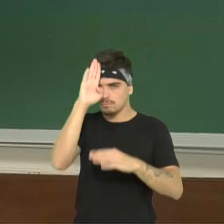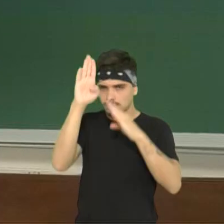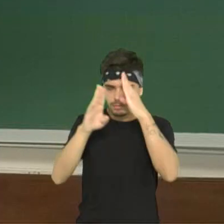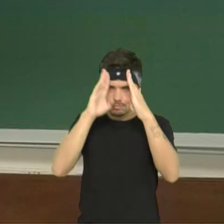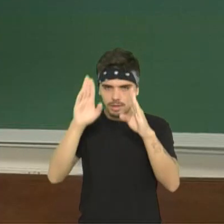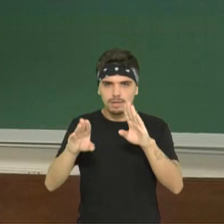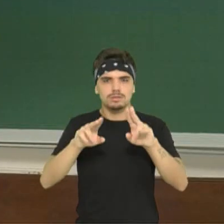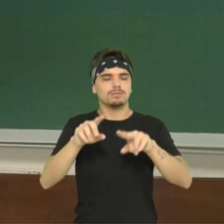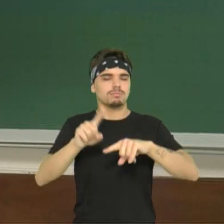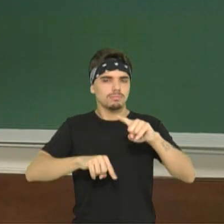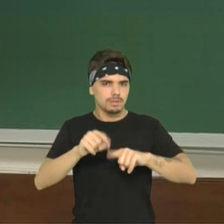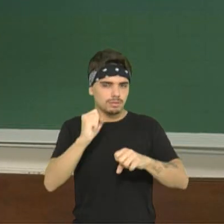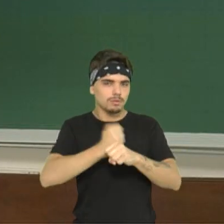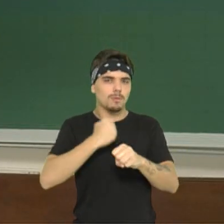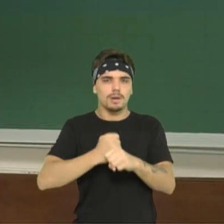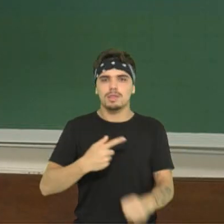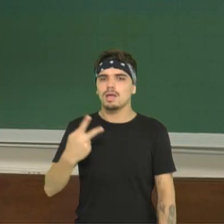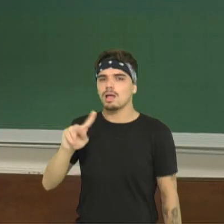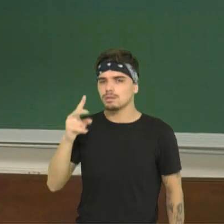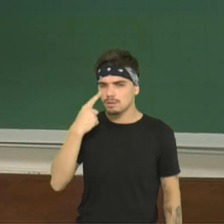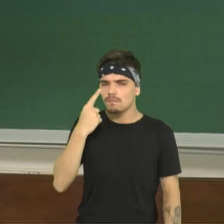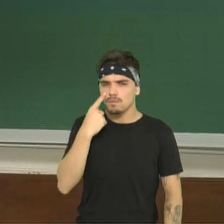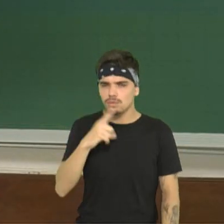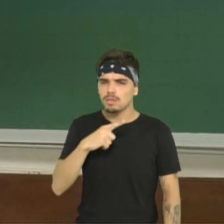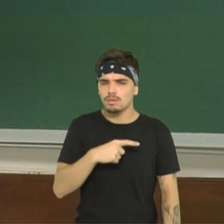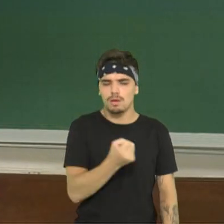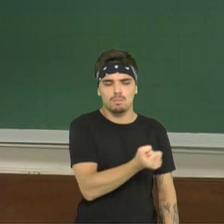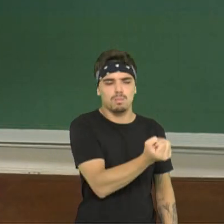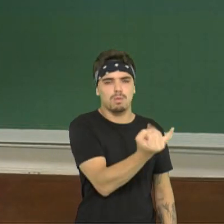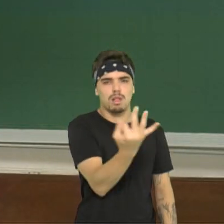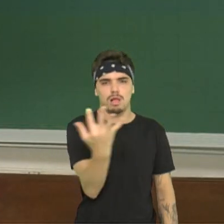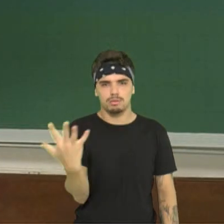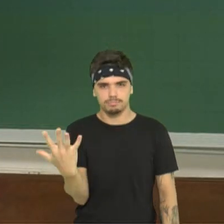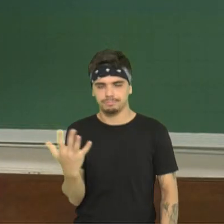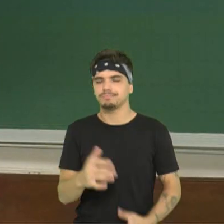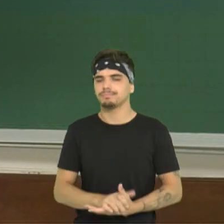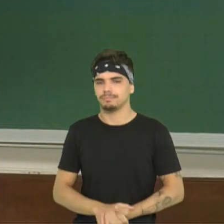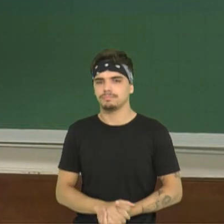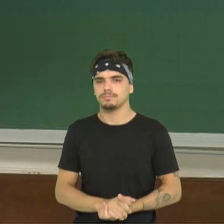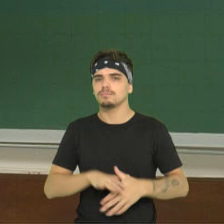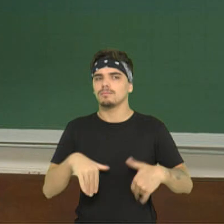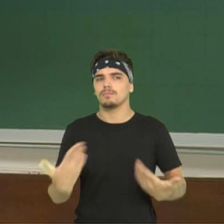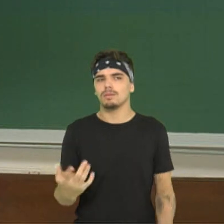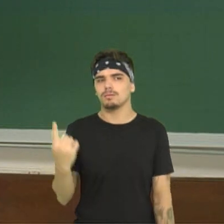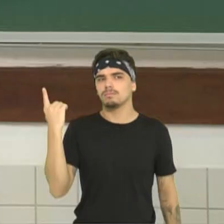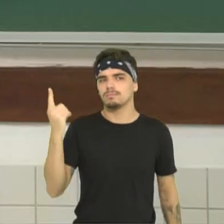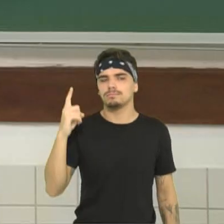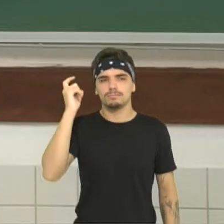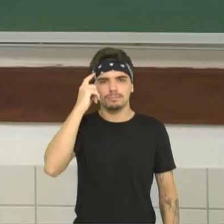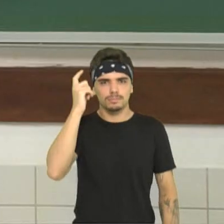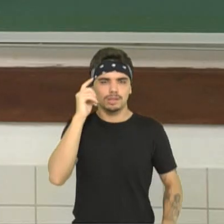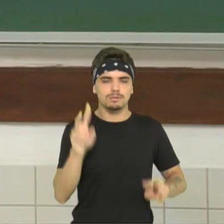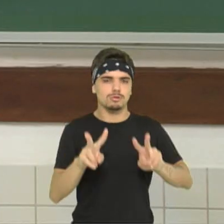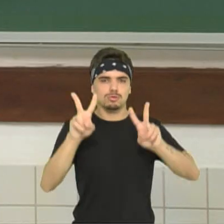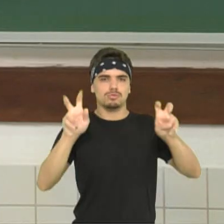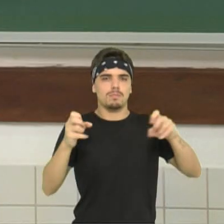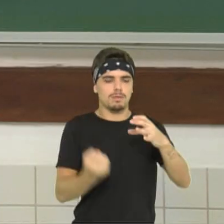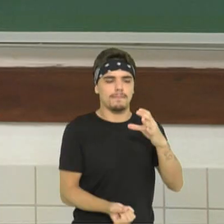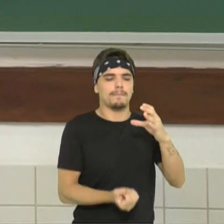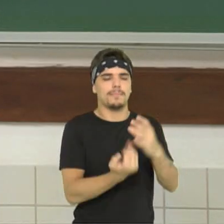Vejam como ela tem aí uma vasta obra, né? Bom, aqui então a gente vai pensar as origens